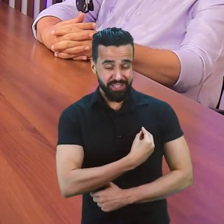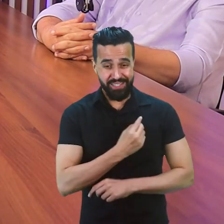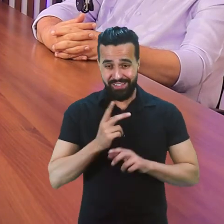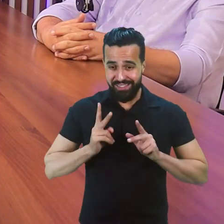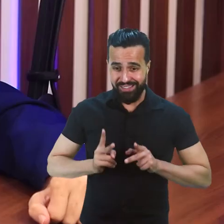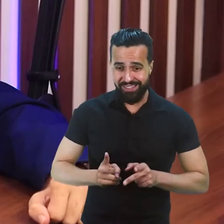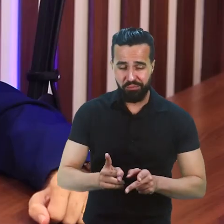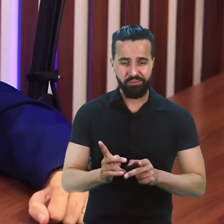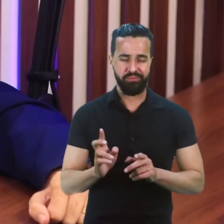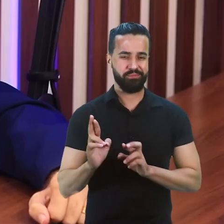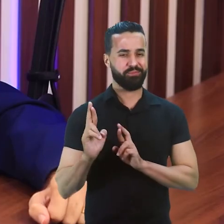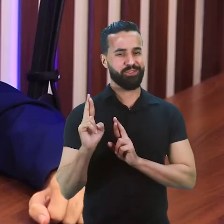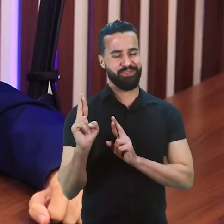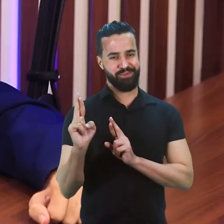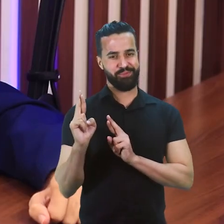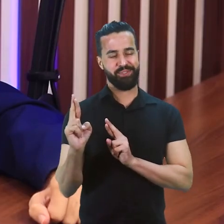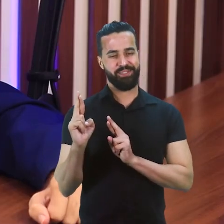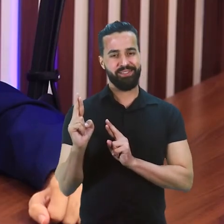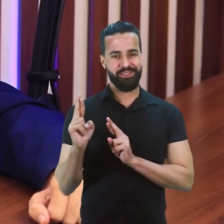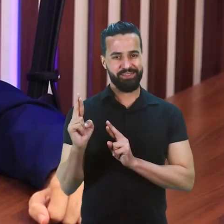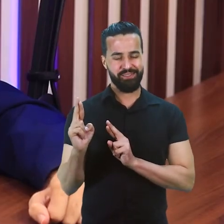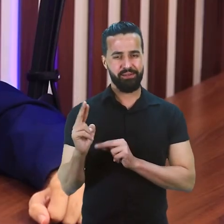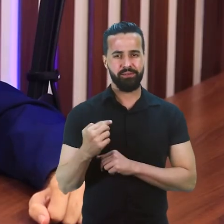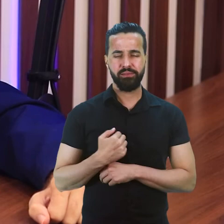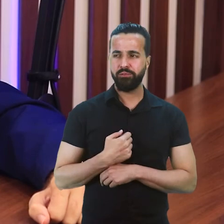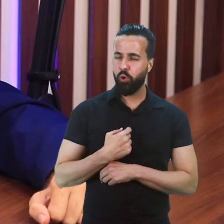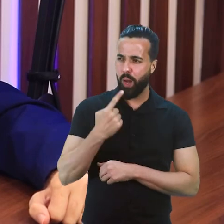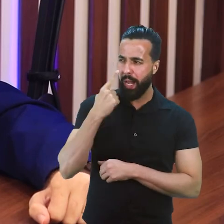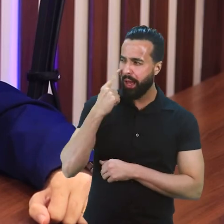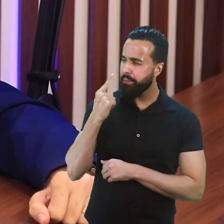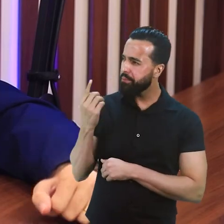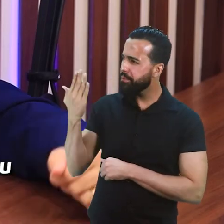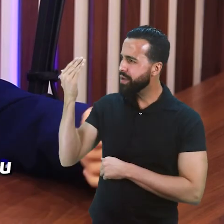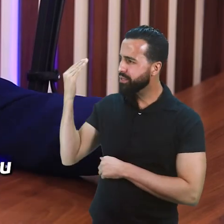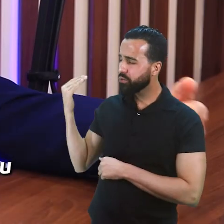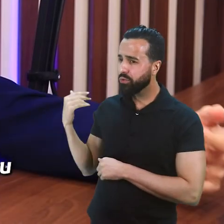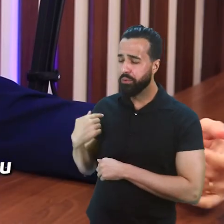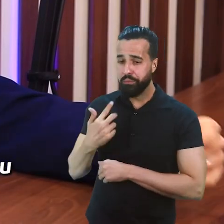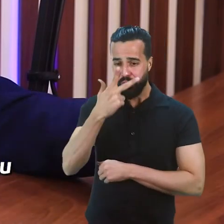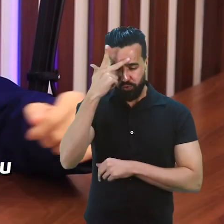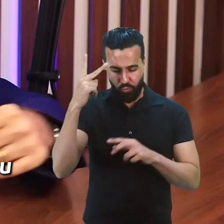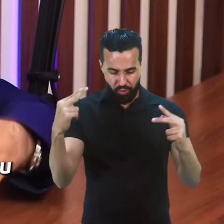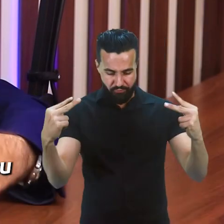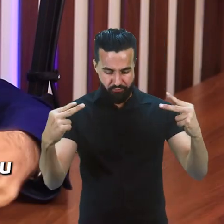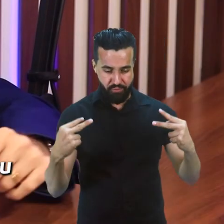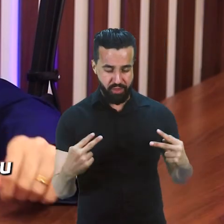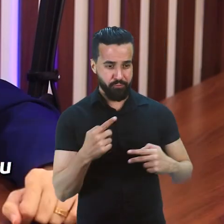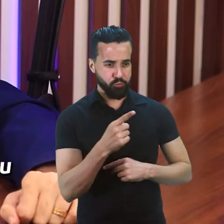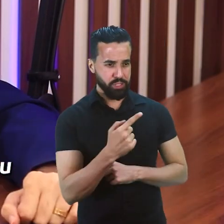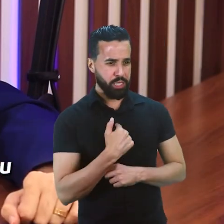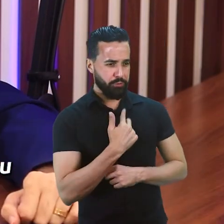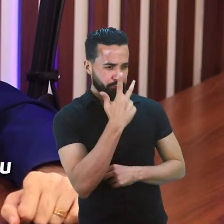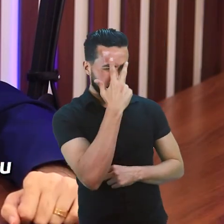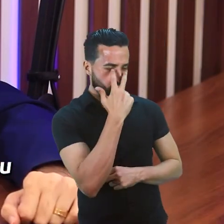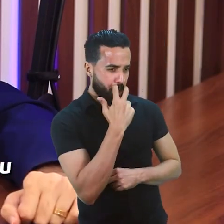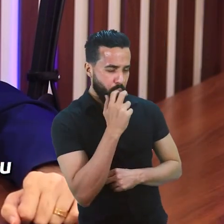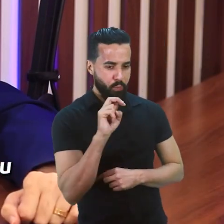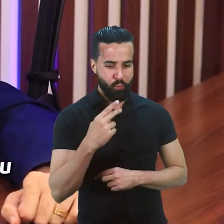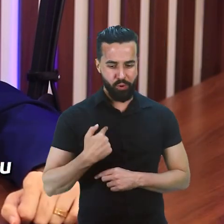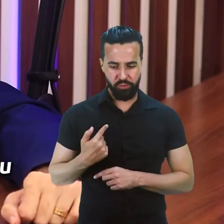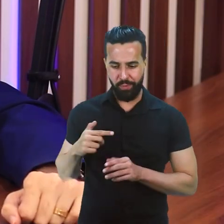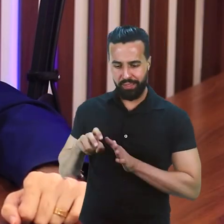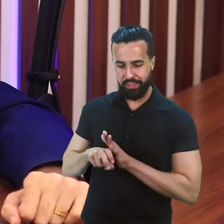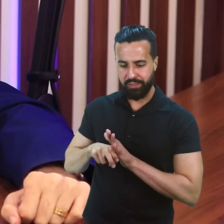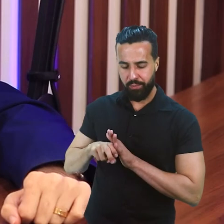né? Se a gente for olhar para trás, quem vê a gente assim hoje, né? Vê você com deficiência visual, ou vê eu tetraplégico na cadeira